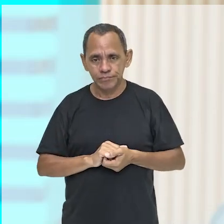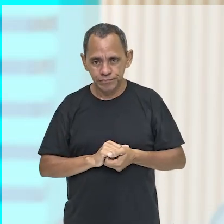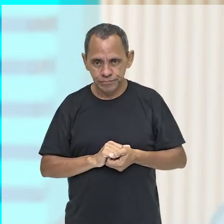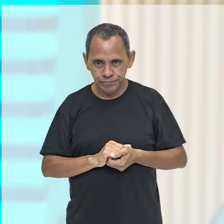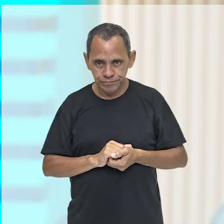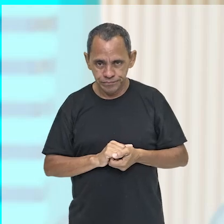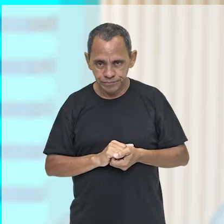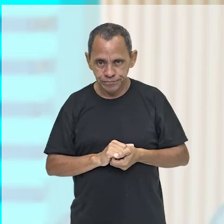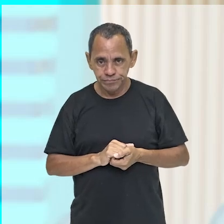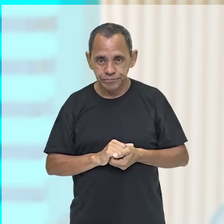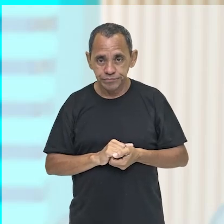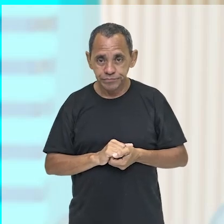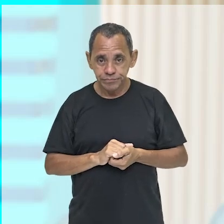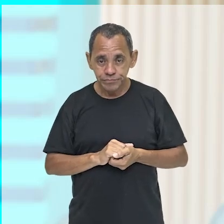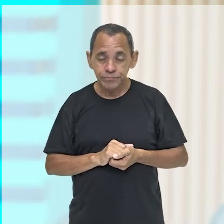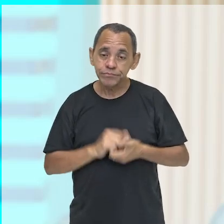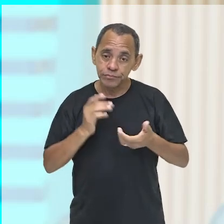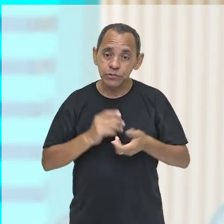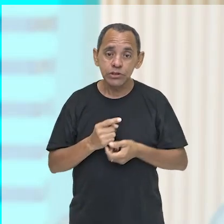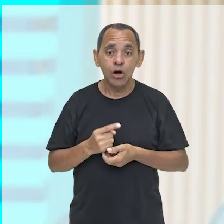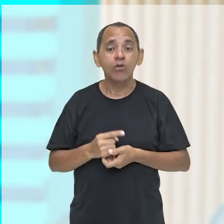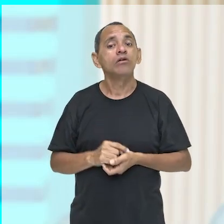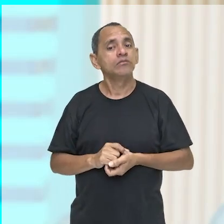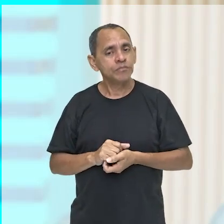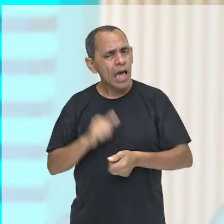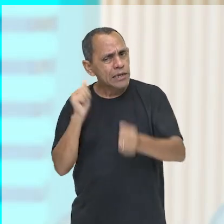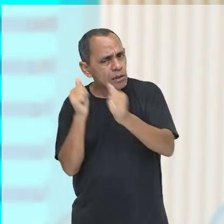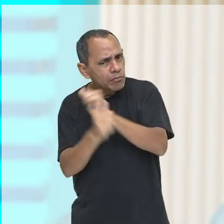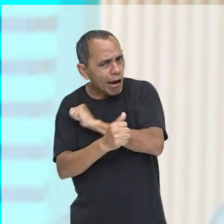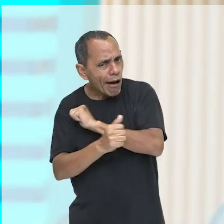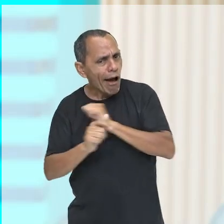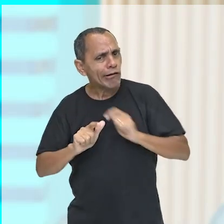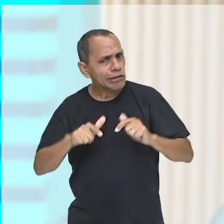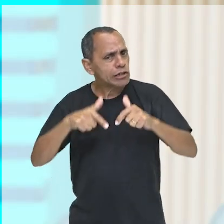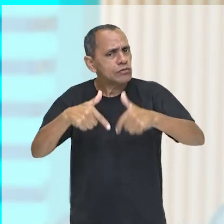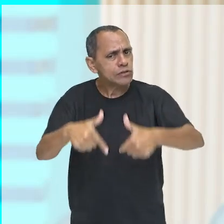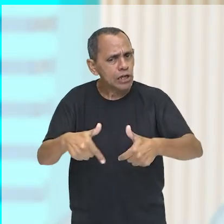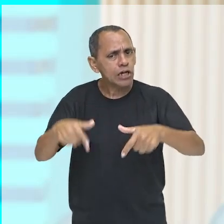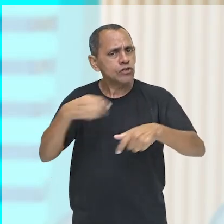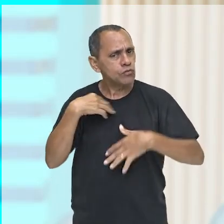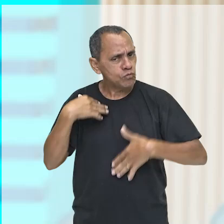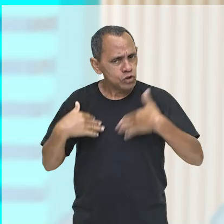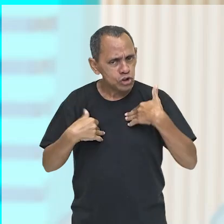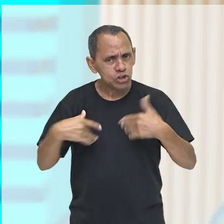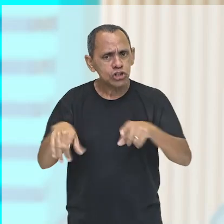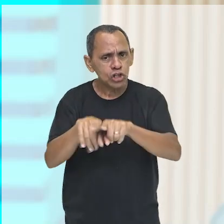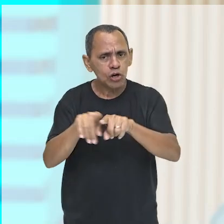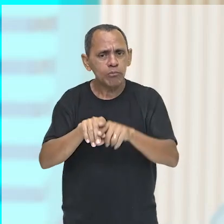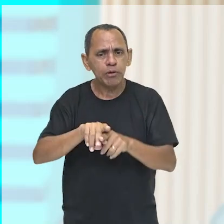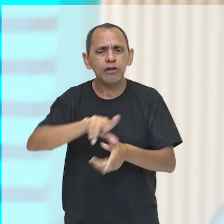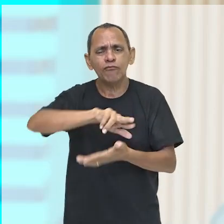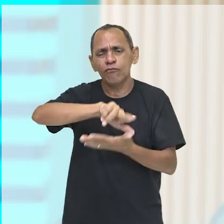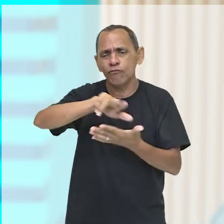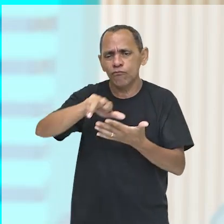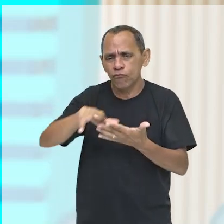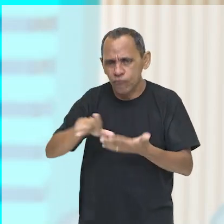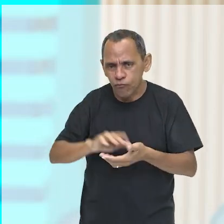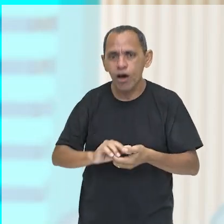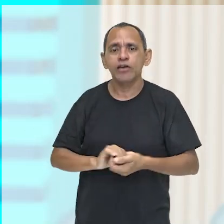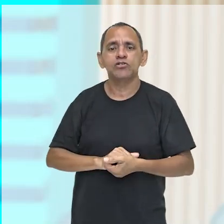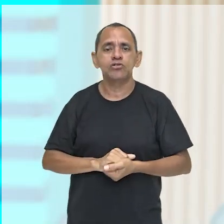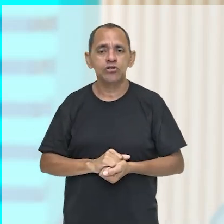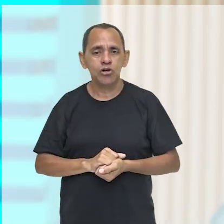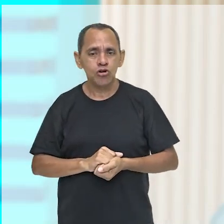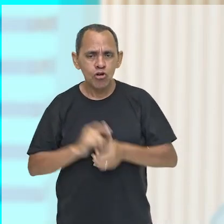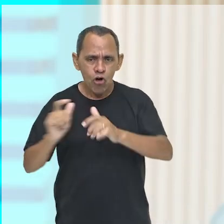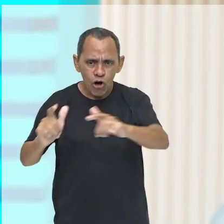equipamentos. Então a calistenia ela é muito boa e muito adequada para diversas situações. Depois nós falamos